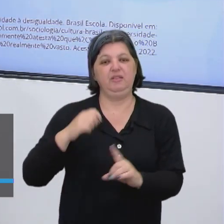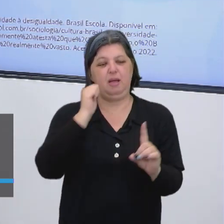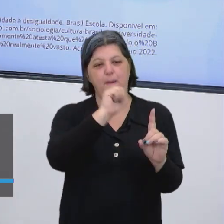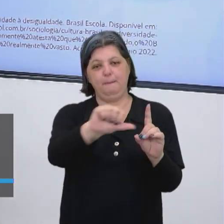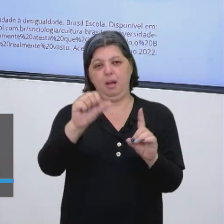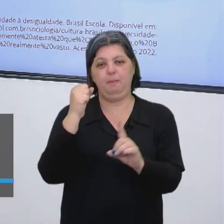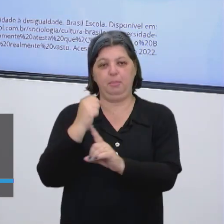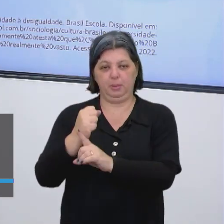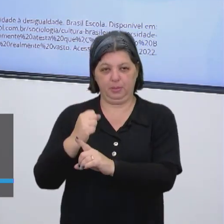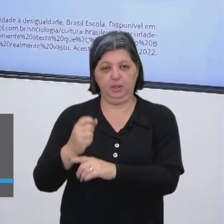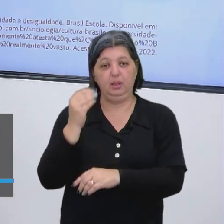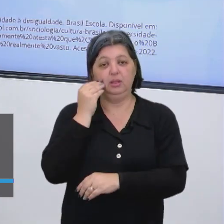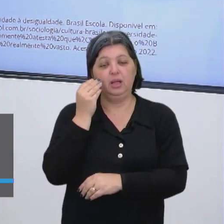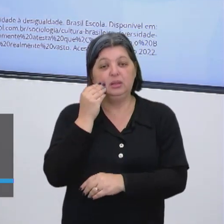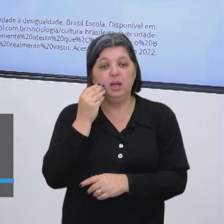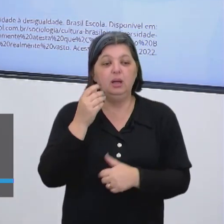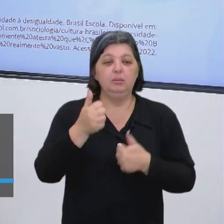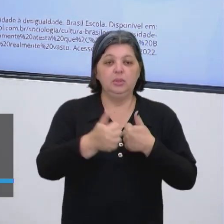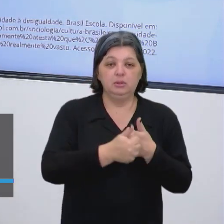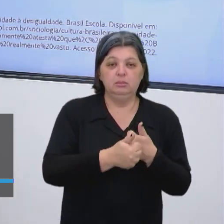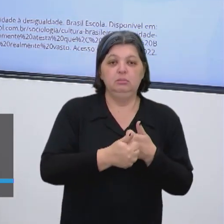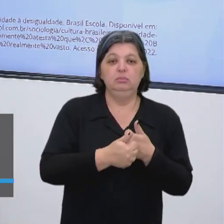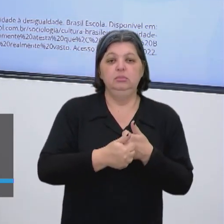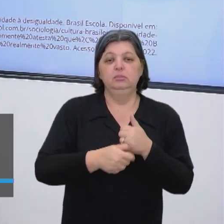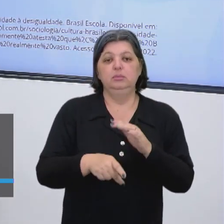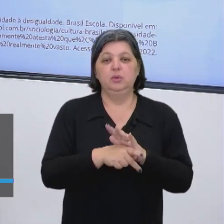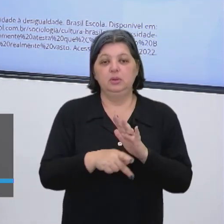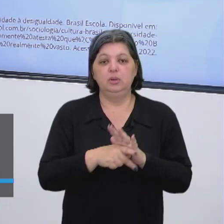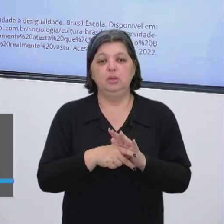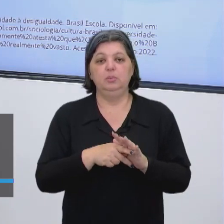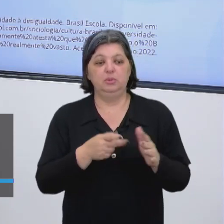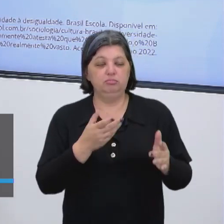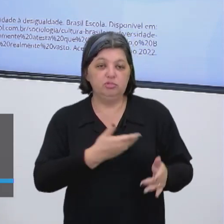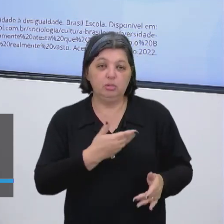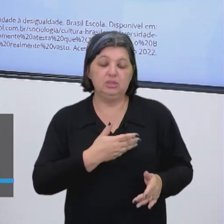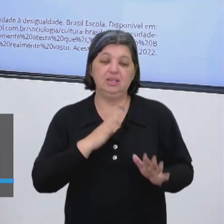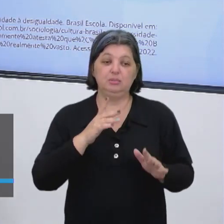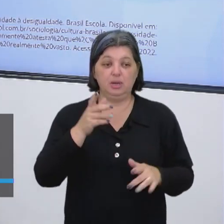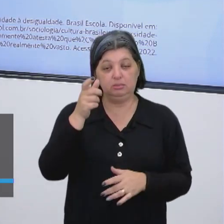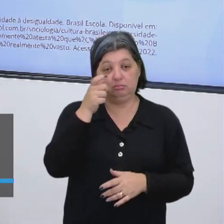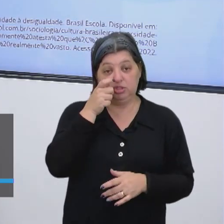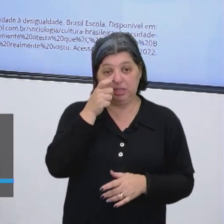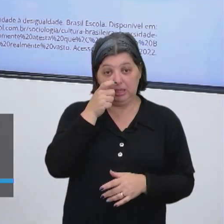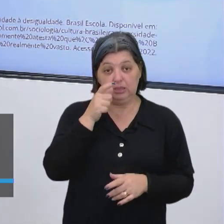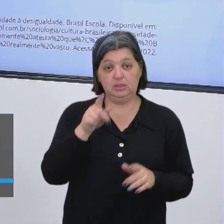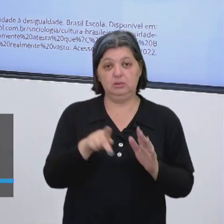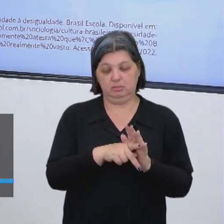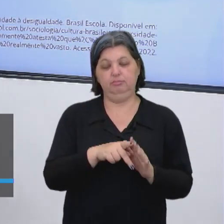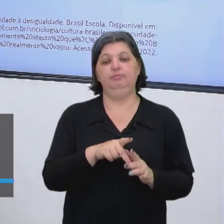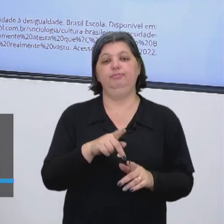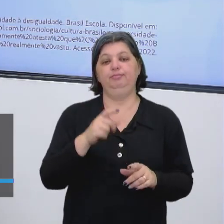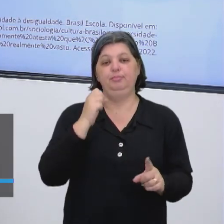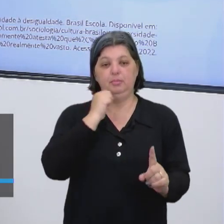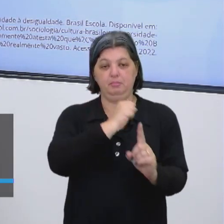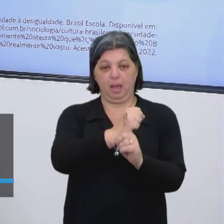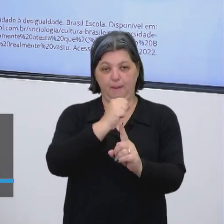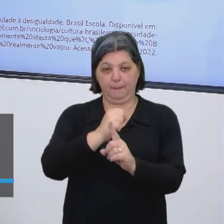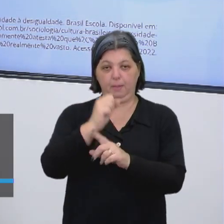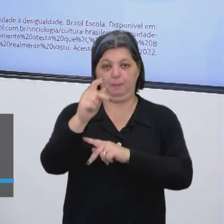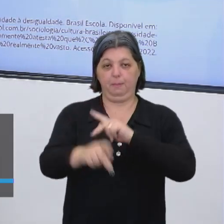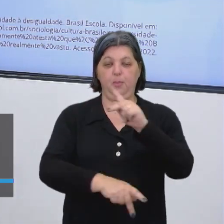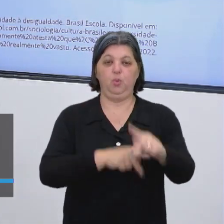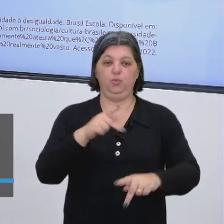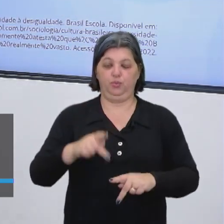de tentar uma aproximação pelos processos de cunhadismo, mas ao mesmo tempo a gente também teve o genocídio desses